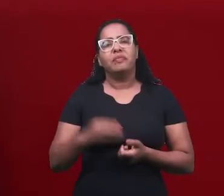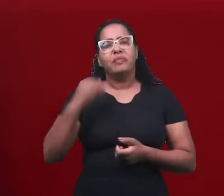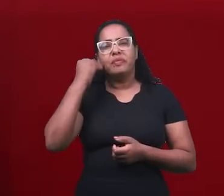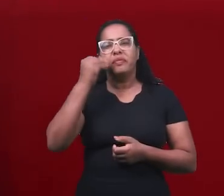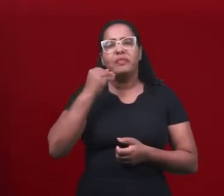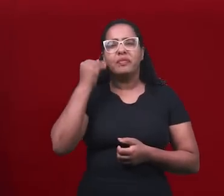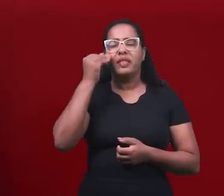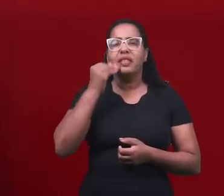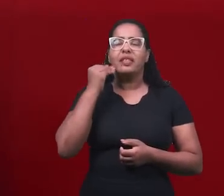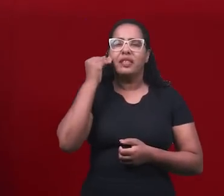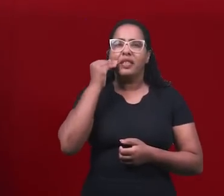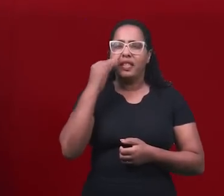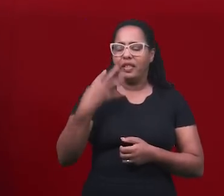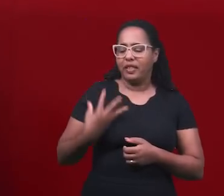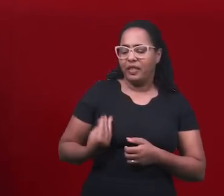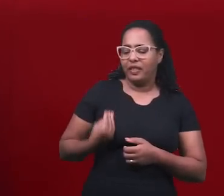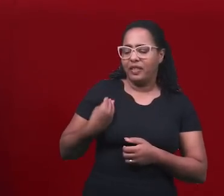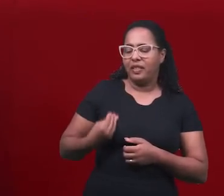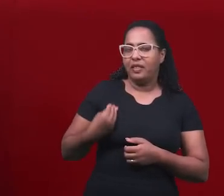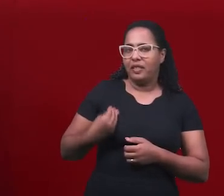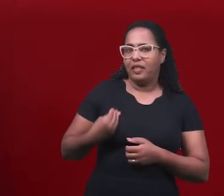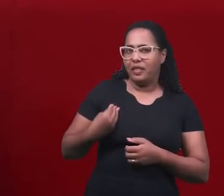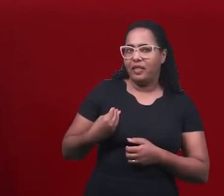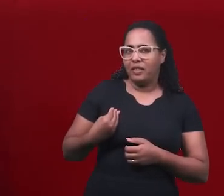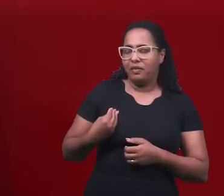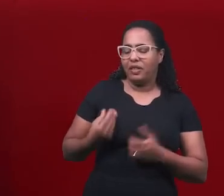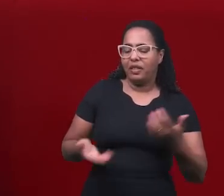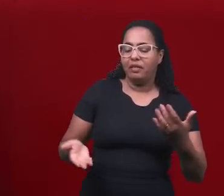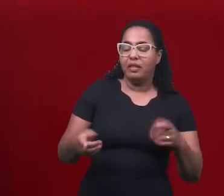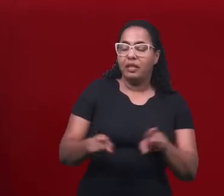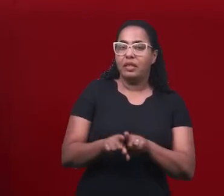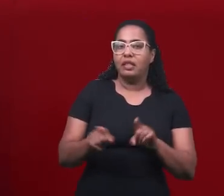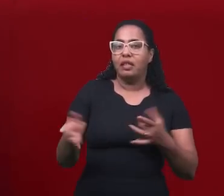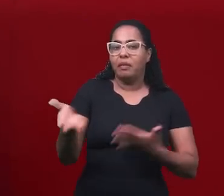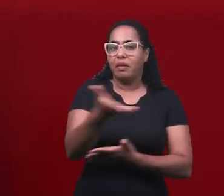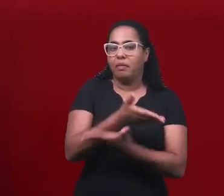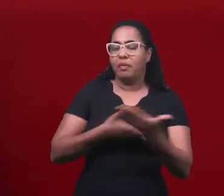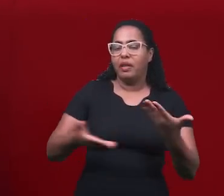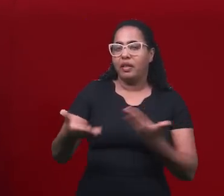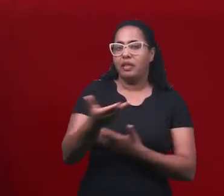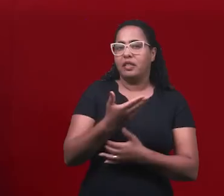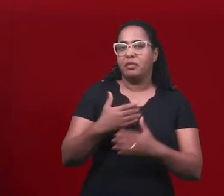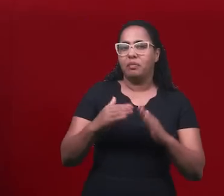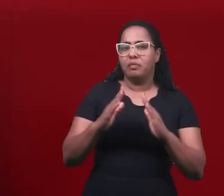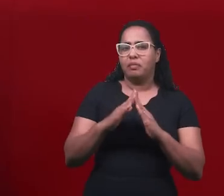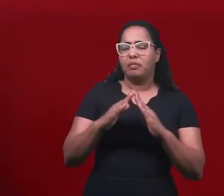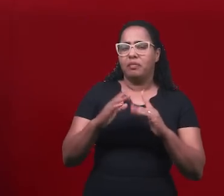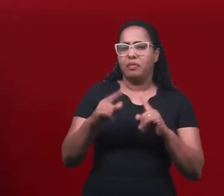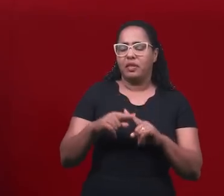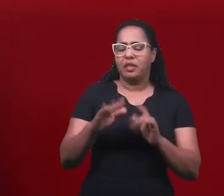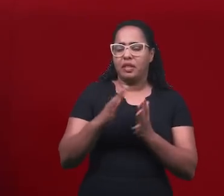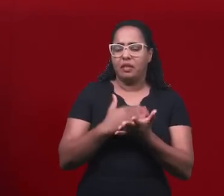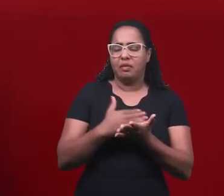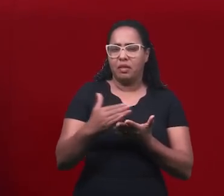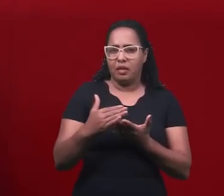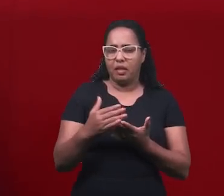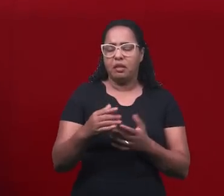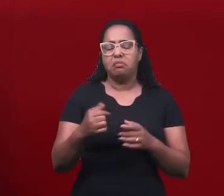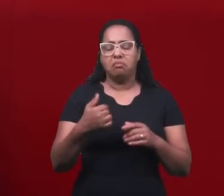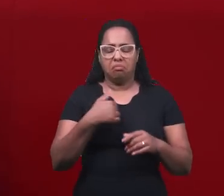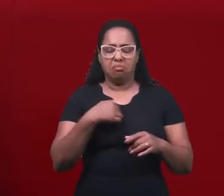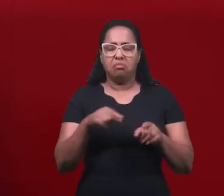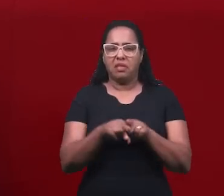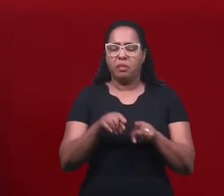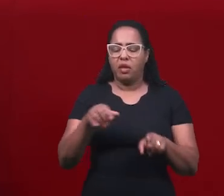É uma família. Essa experiência de ver e de participar da igreja em seu início, eu tive